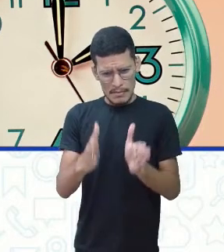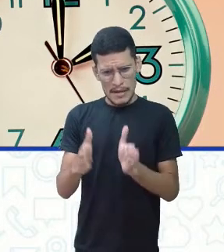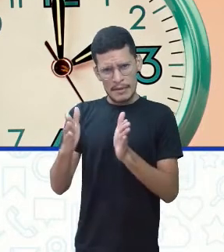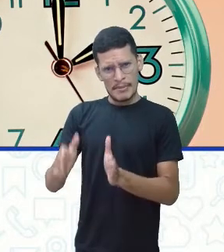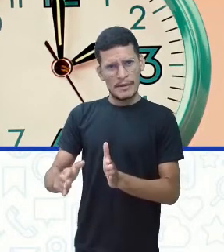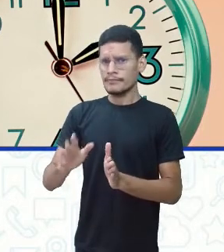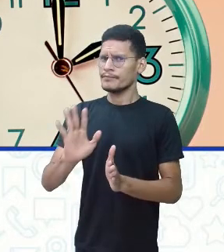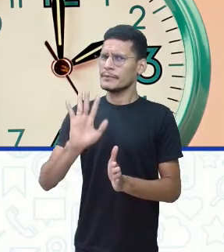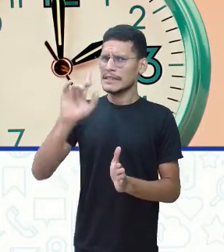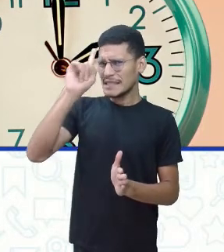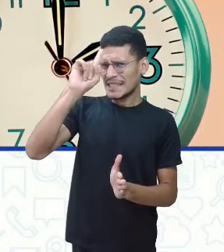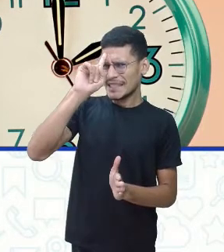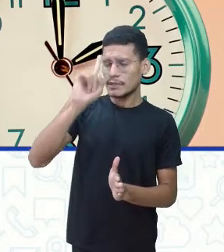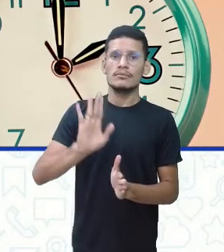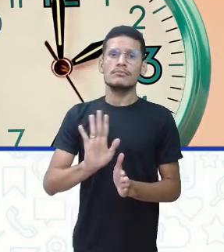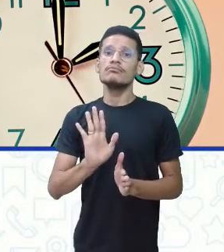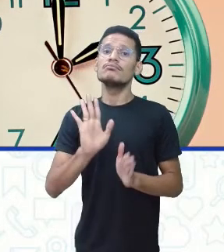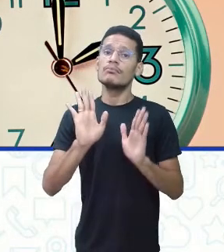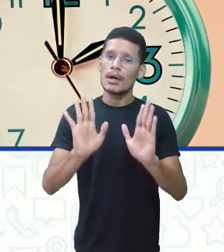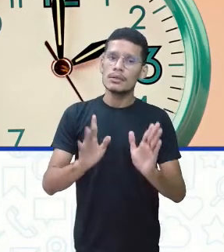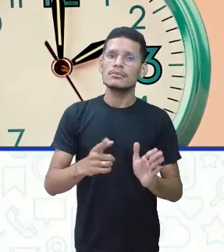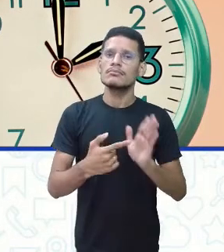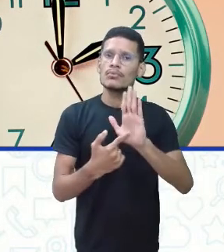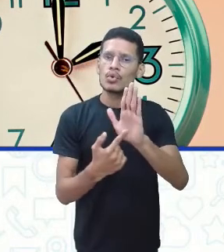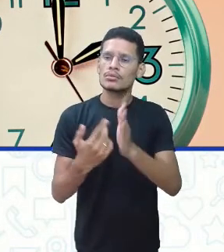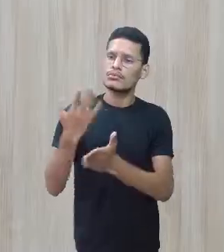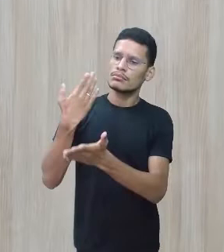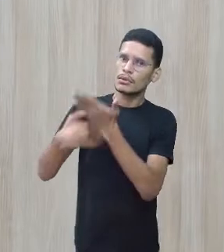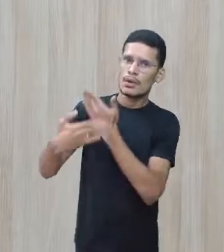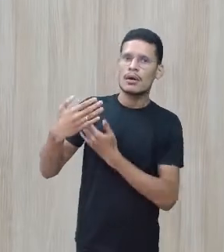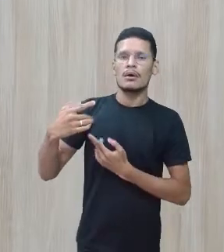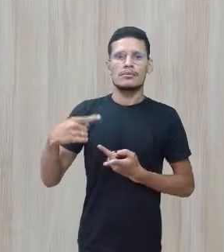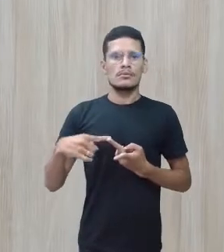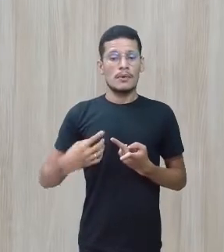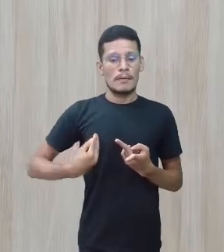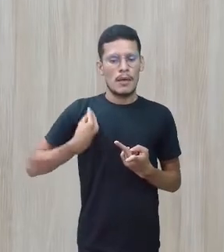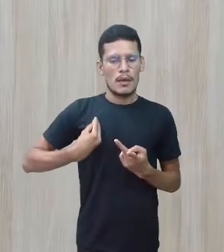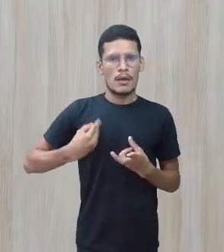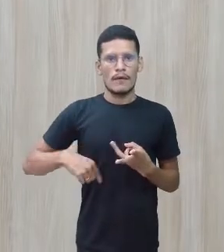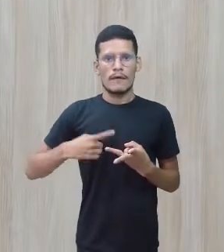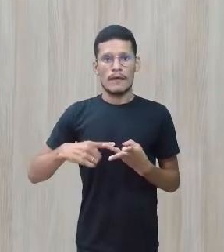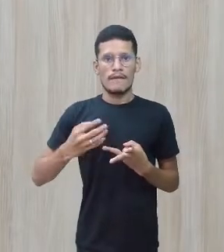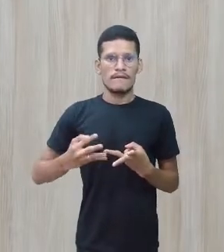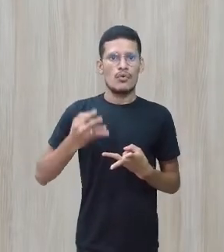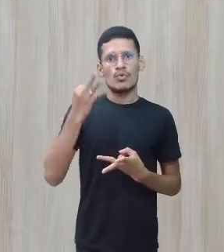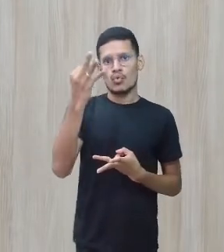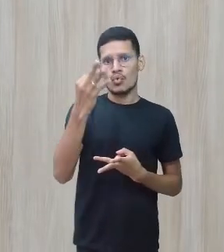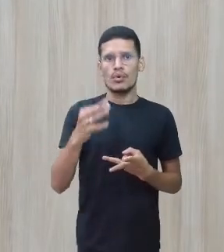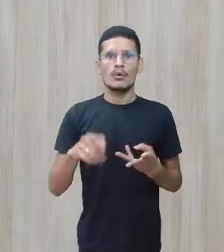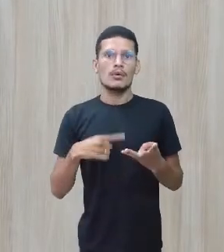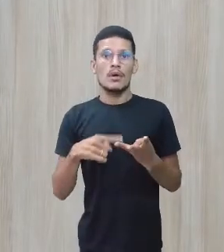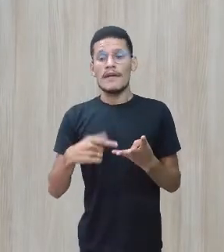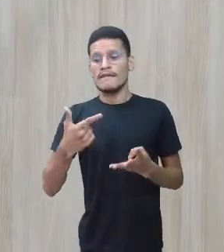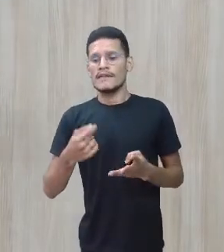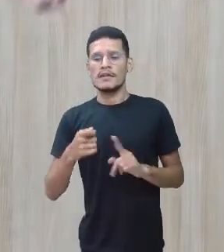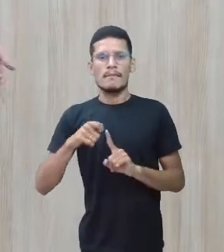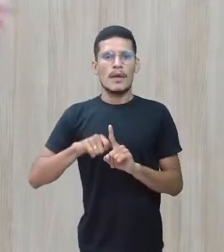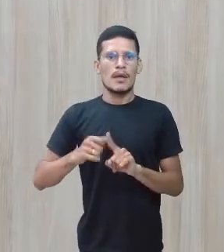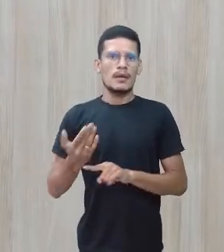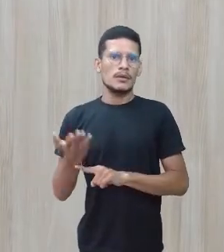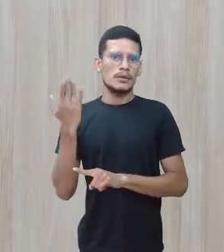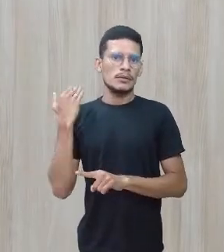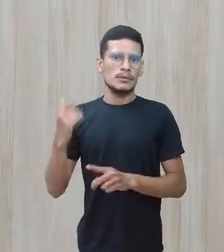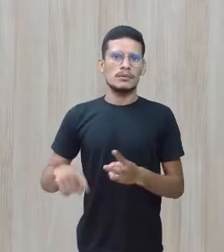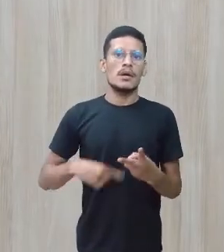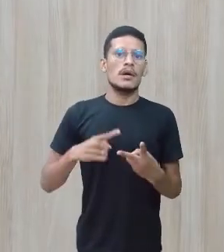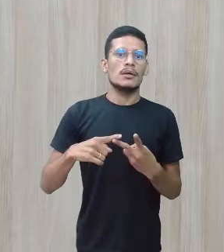do gênero. Mas ele pode marcar essa história no passado, no presente, no futuro, há 20 meses, há 50